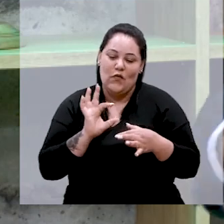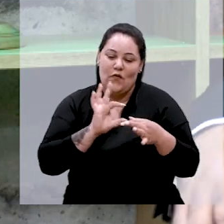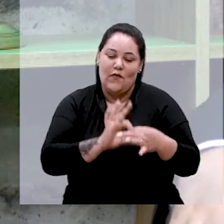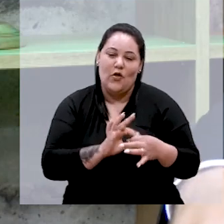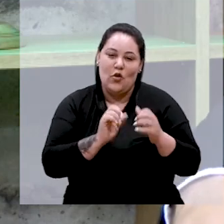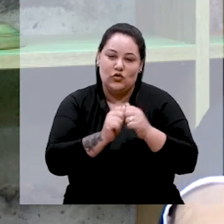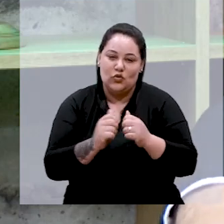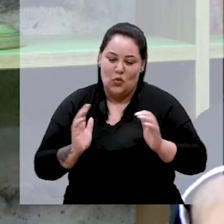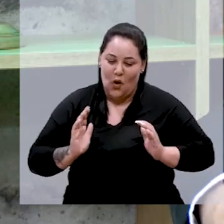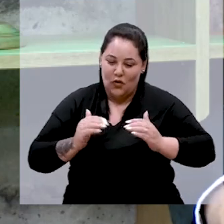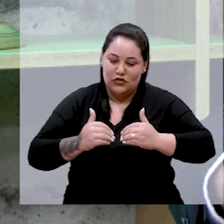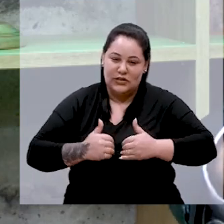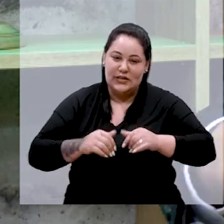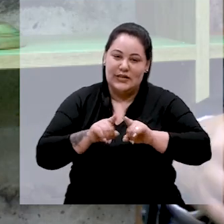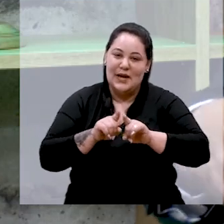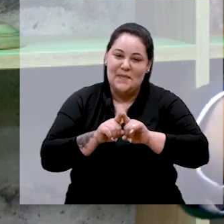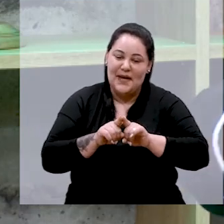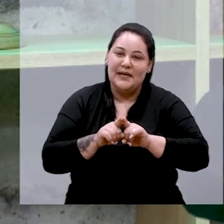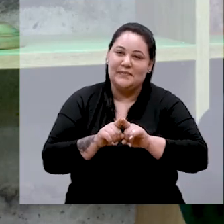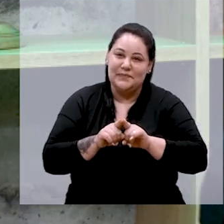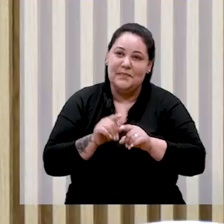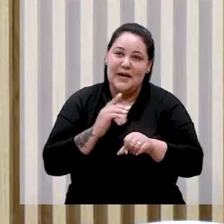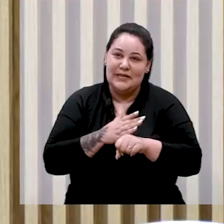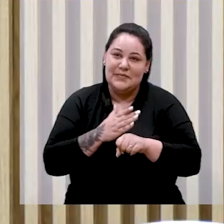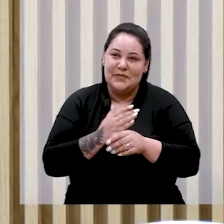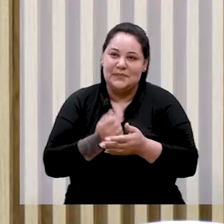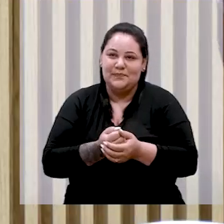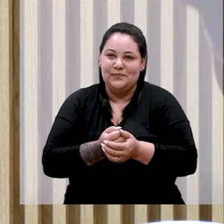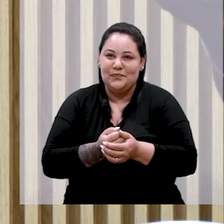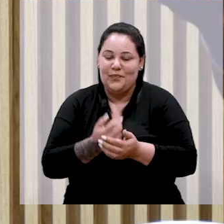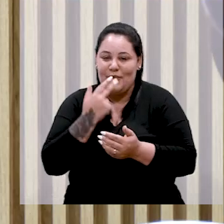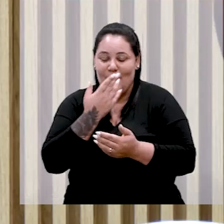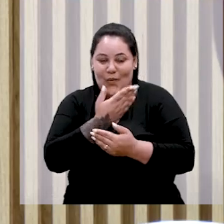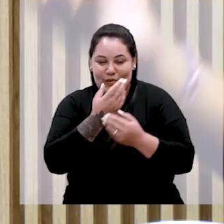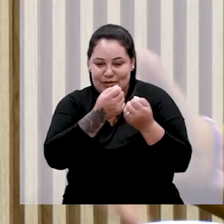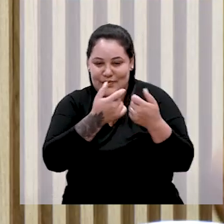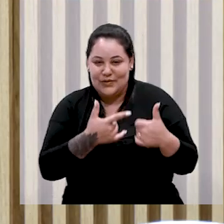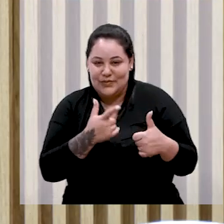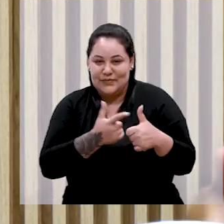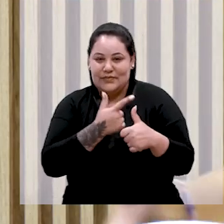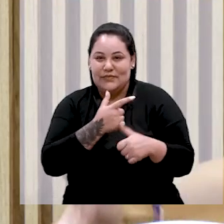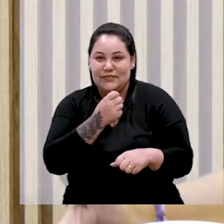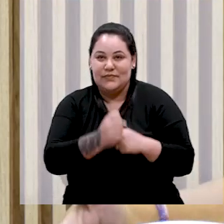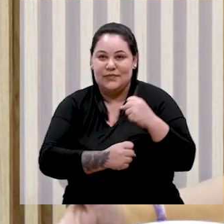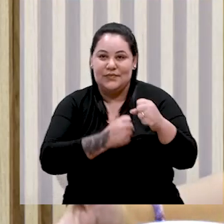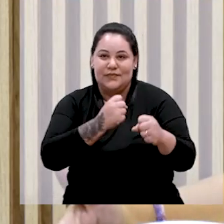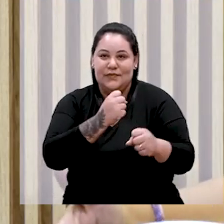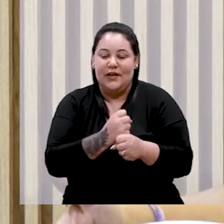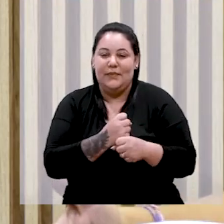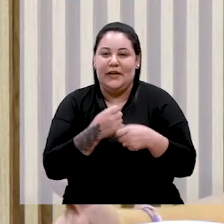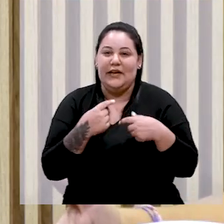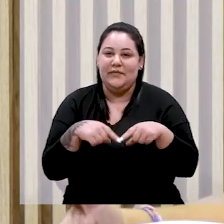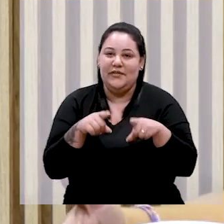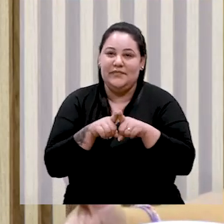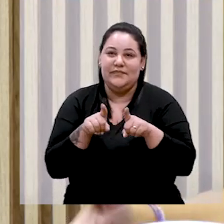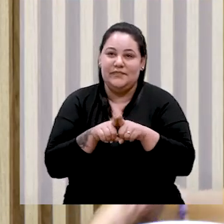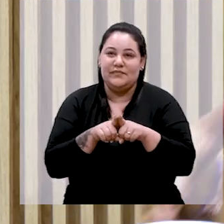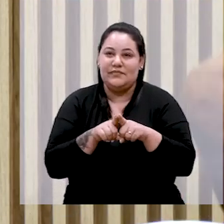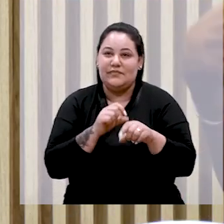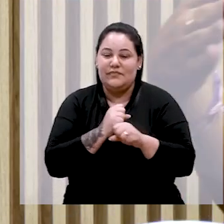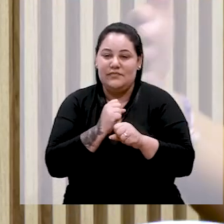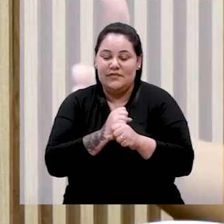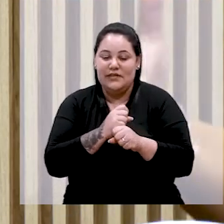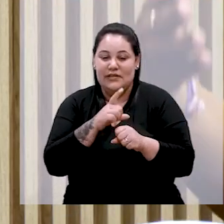uma vinculação com os autistas e tal, acabam se sensibilizando, né? Desde o início, né, conforme tu lembra, lá no nosso primeiro ano de